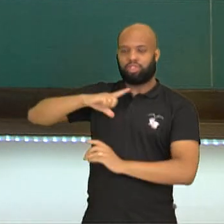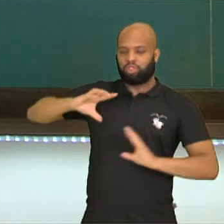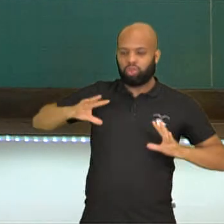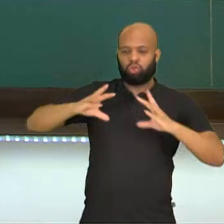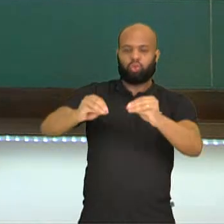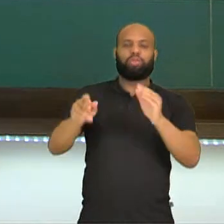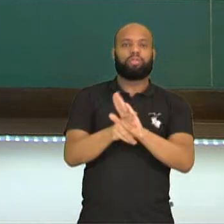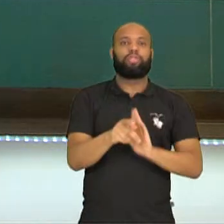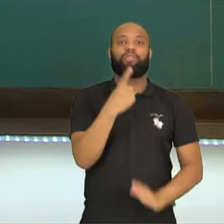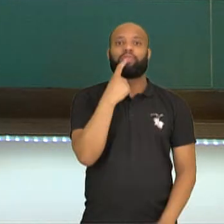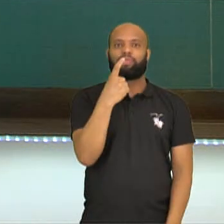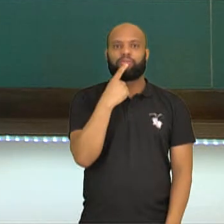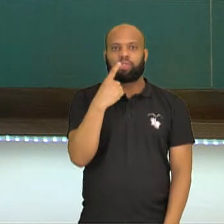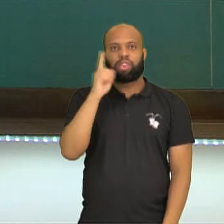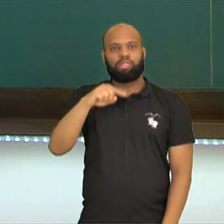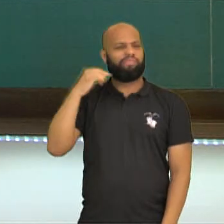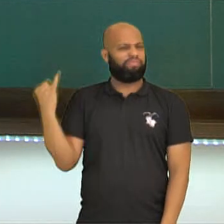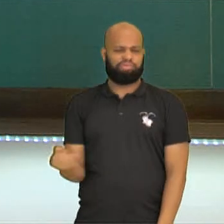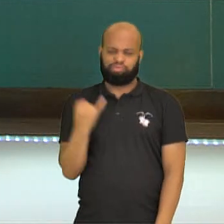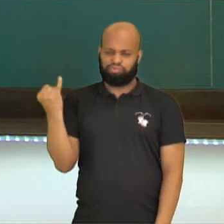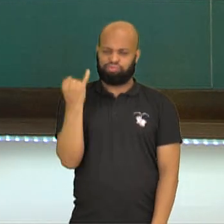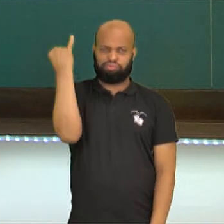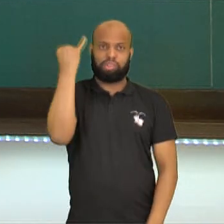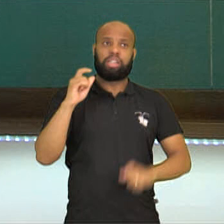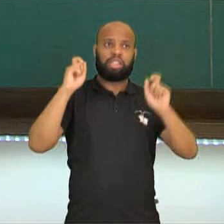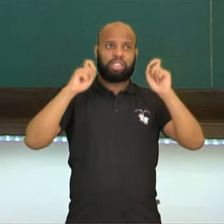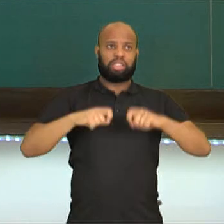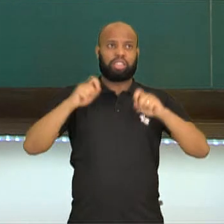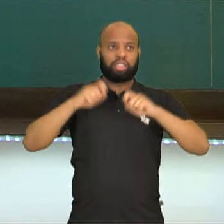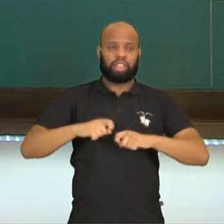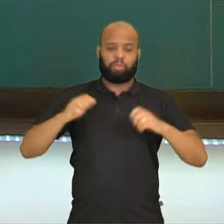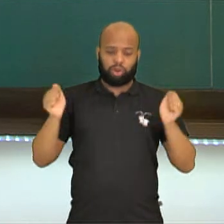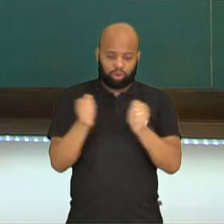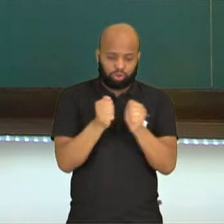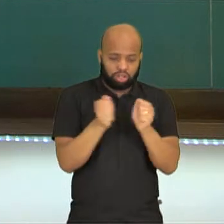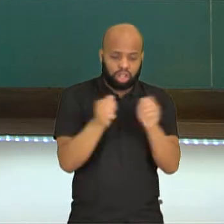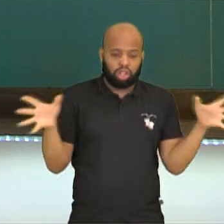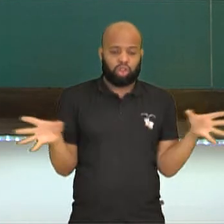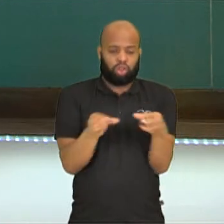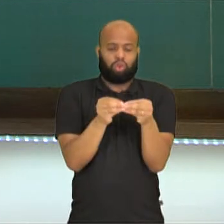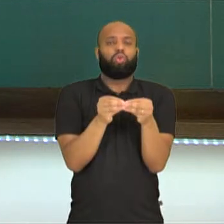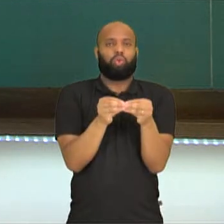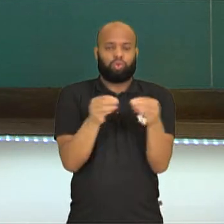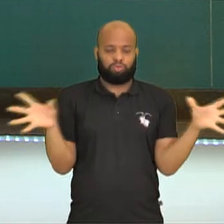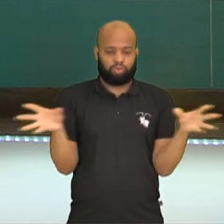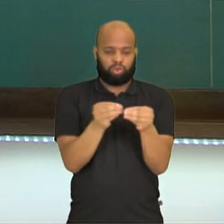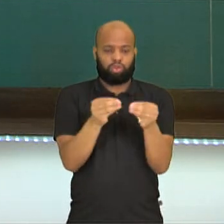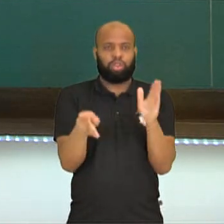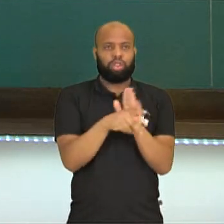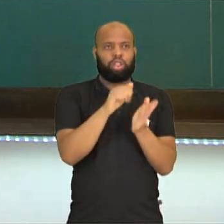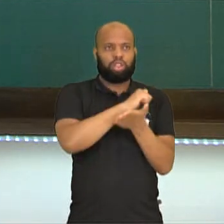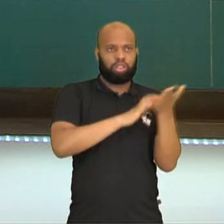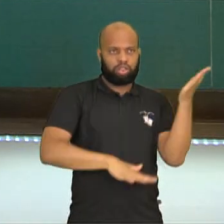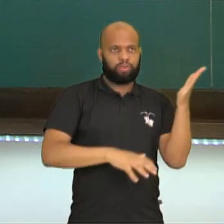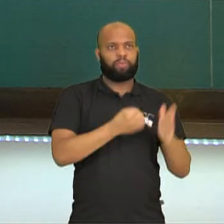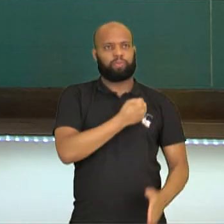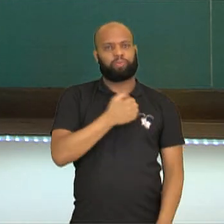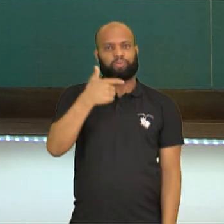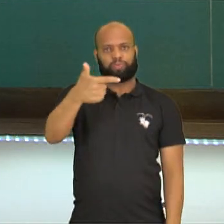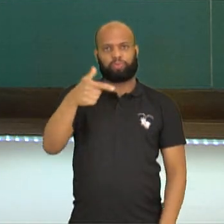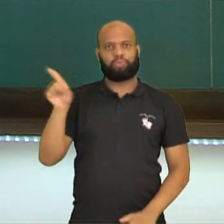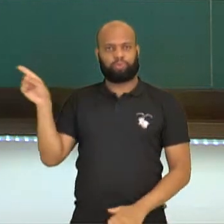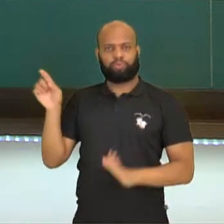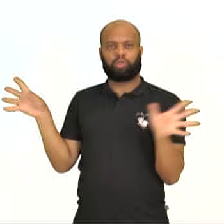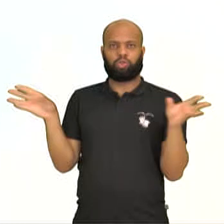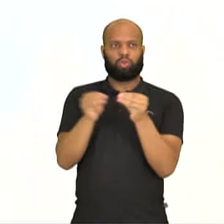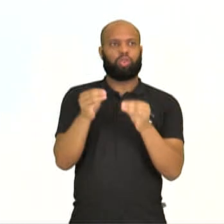fragmentos em vermelho, né? Que devem ser reunidos e resumidos na atividade do